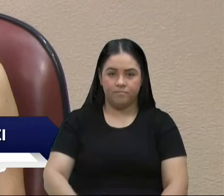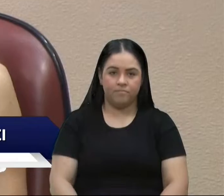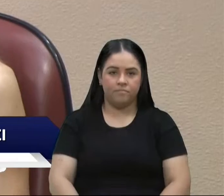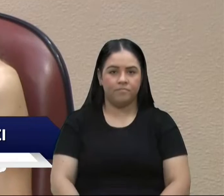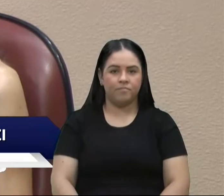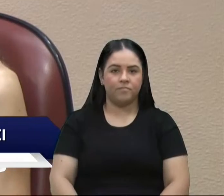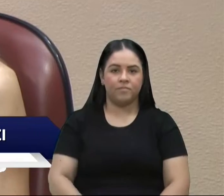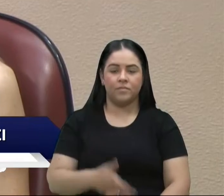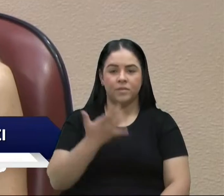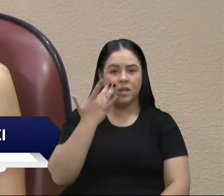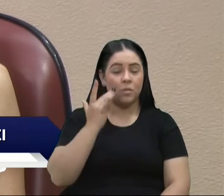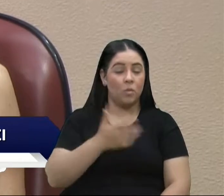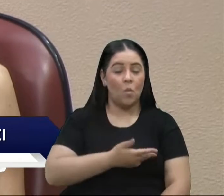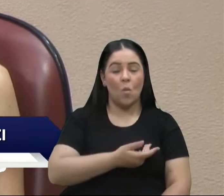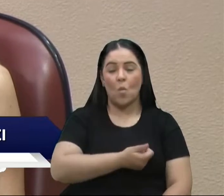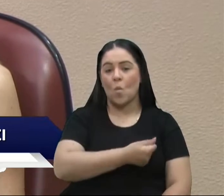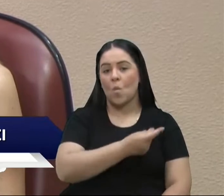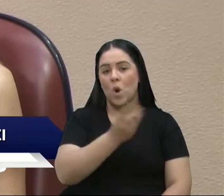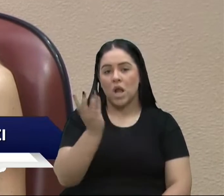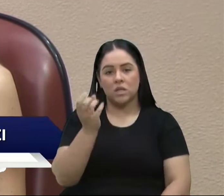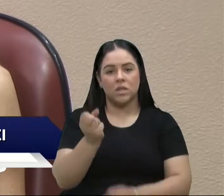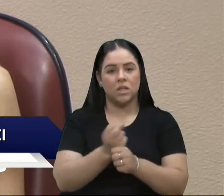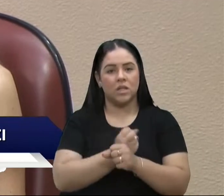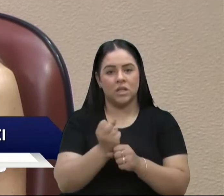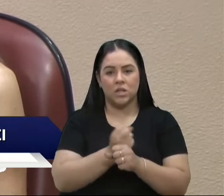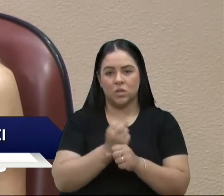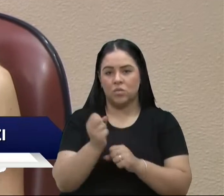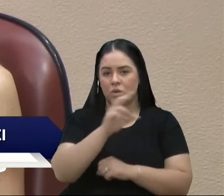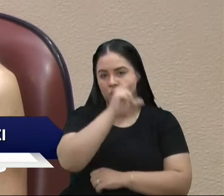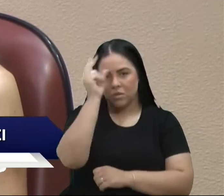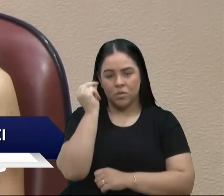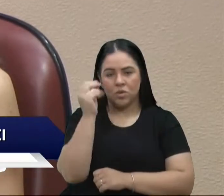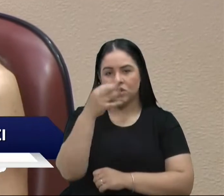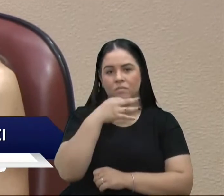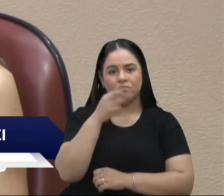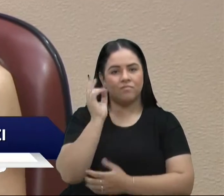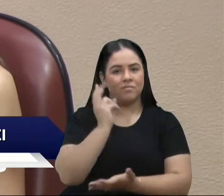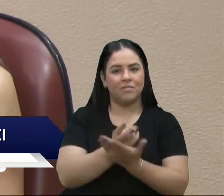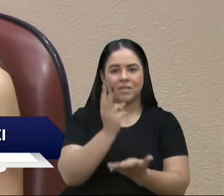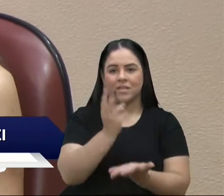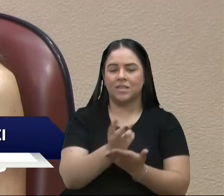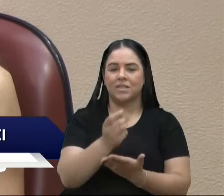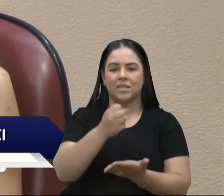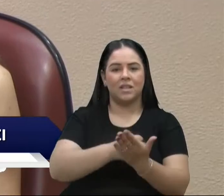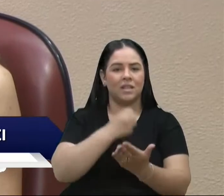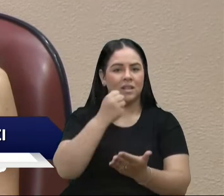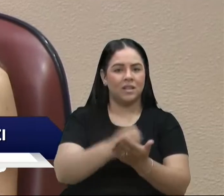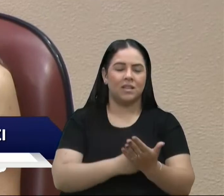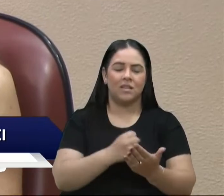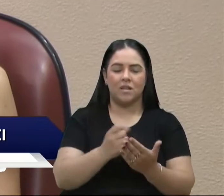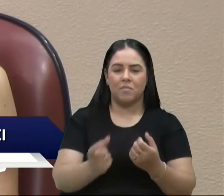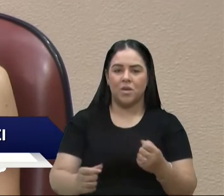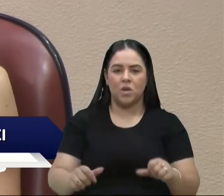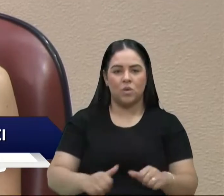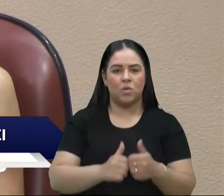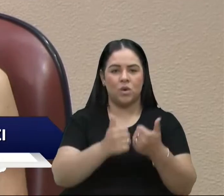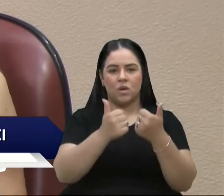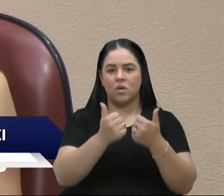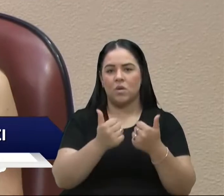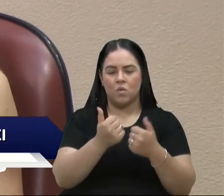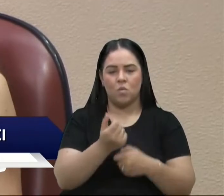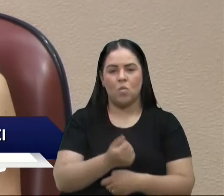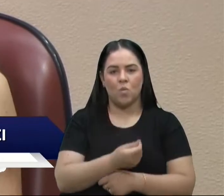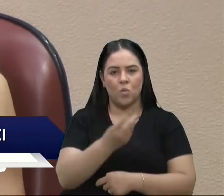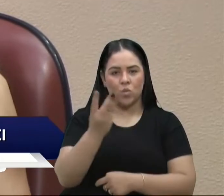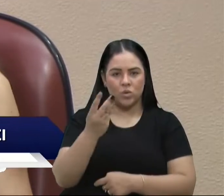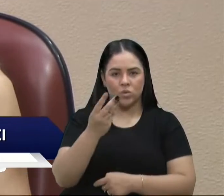há quantos anos que o município de Caxias do Sul tenta, sem sucesso, equalizar esses valores junto ao governo federal.